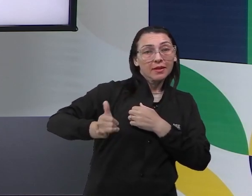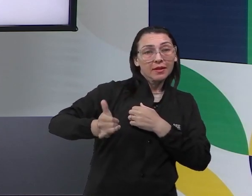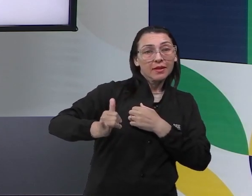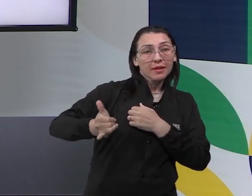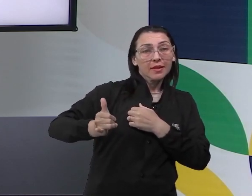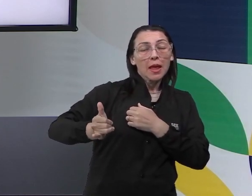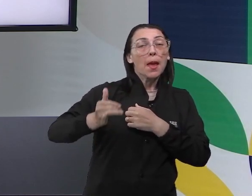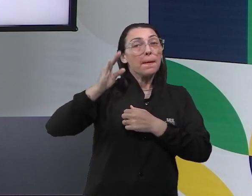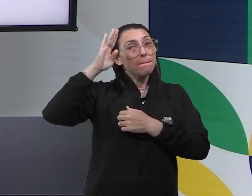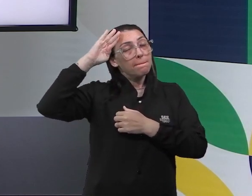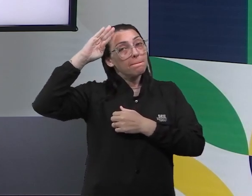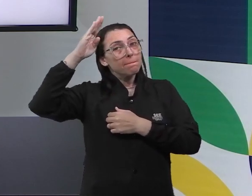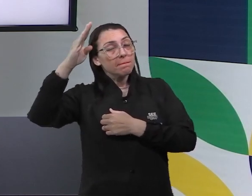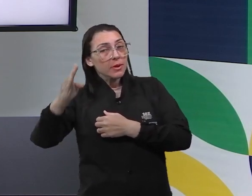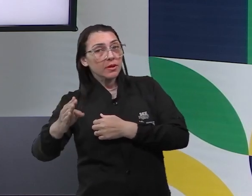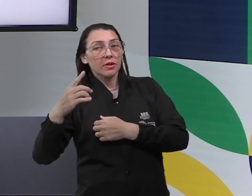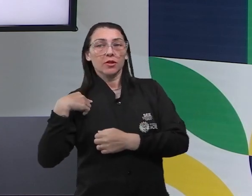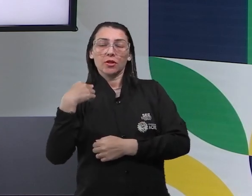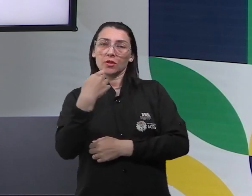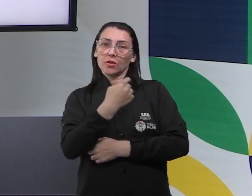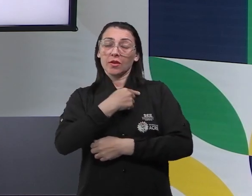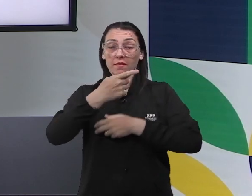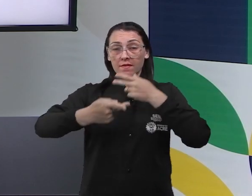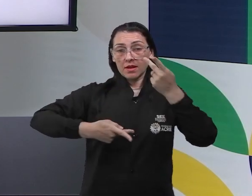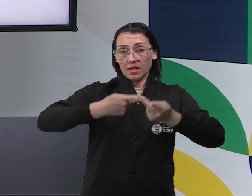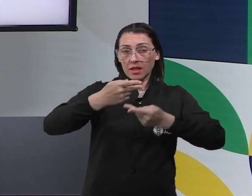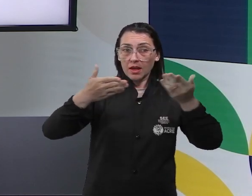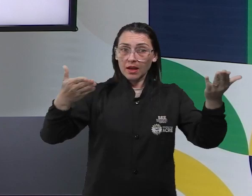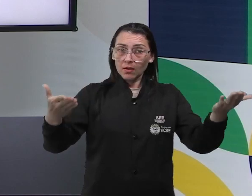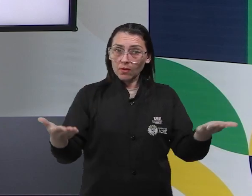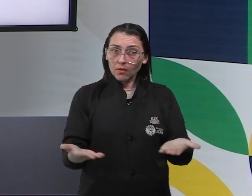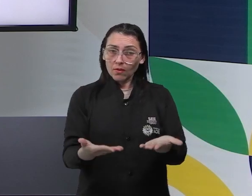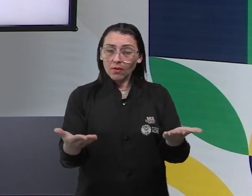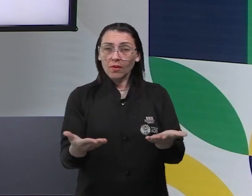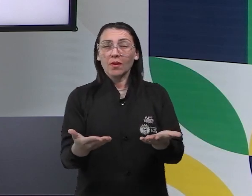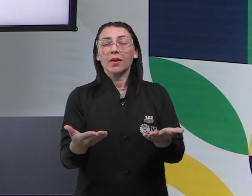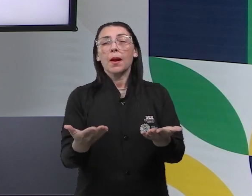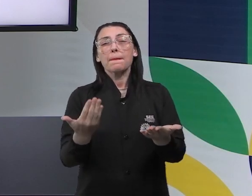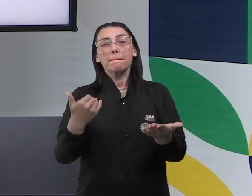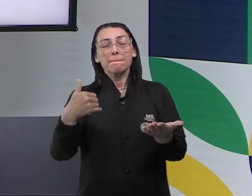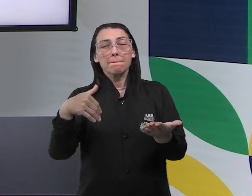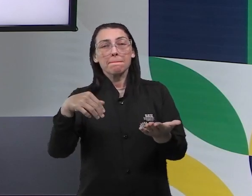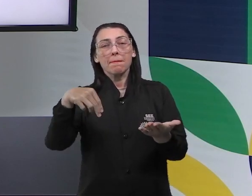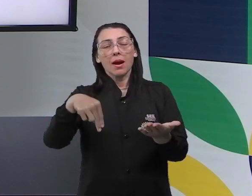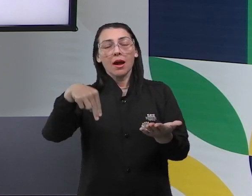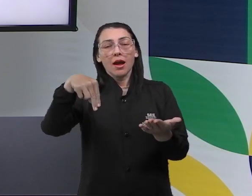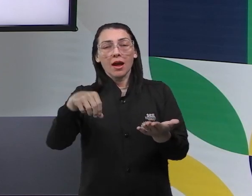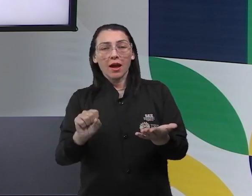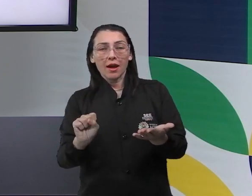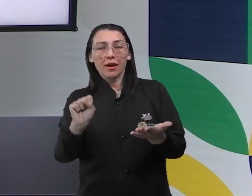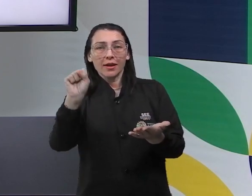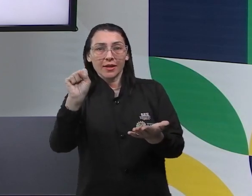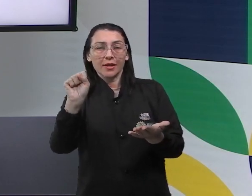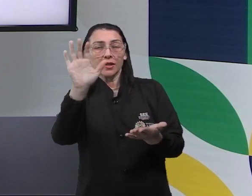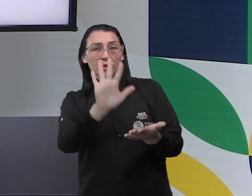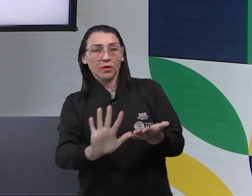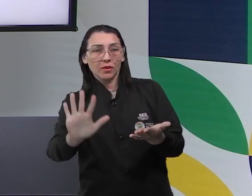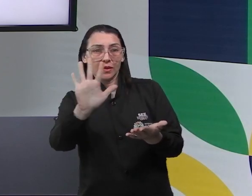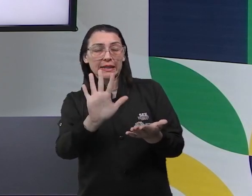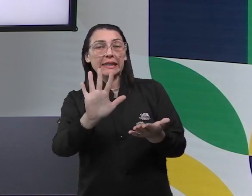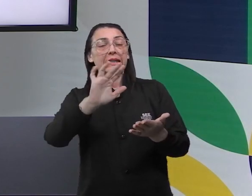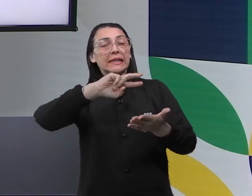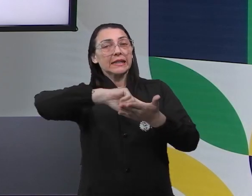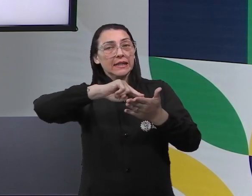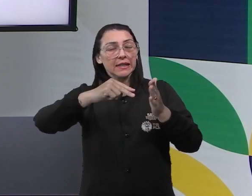e principalmente para a que nós vamos falar agora, uma questão mais nordestina. Isso significa dizer que